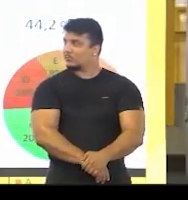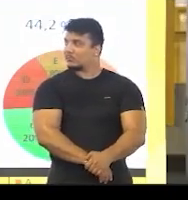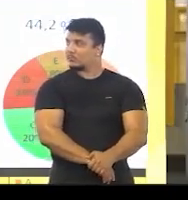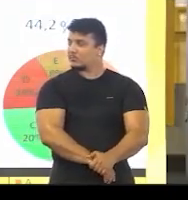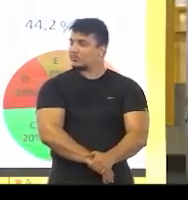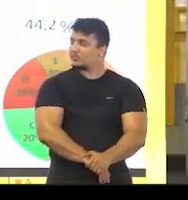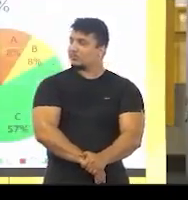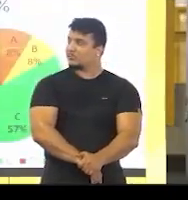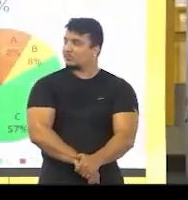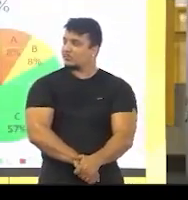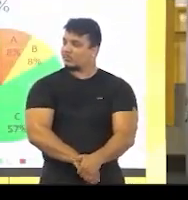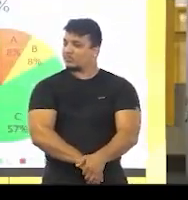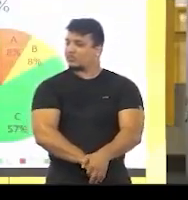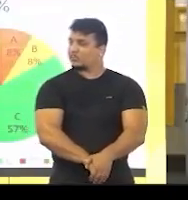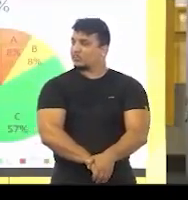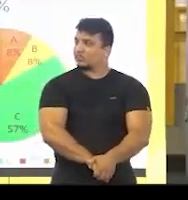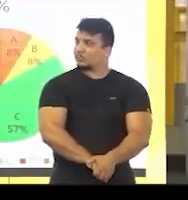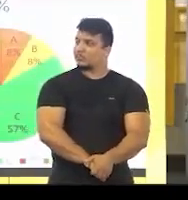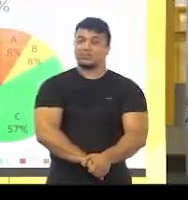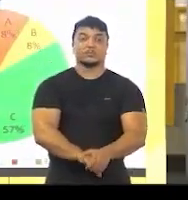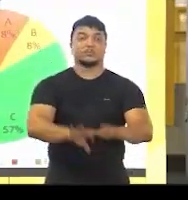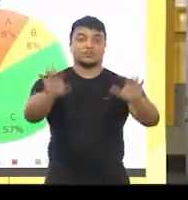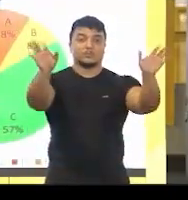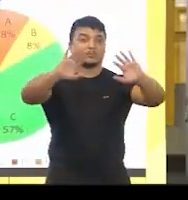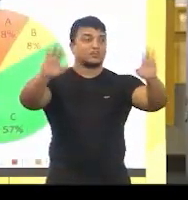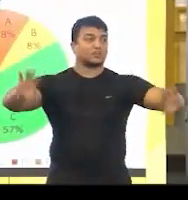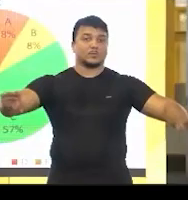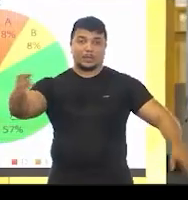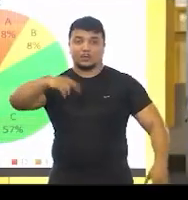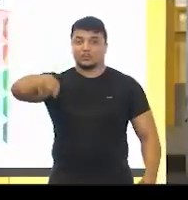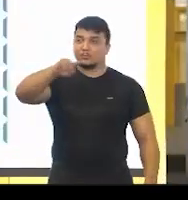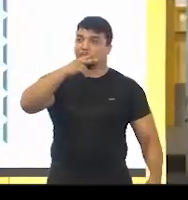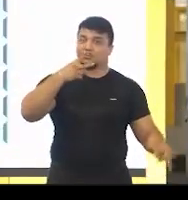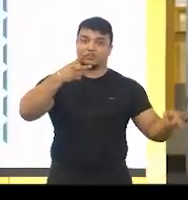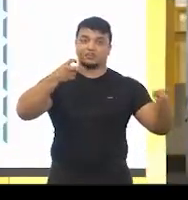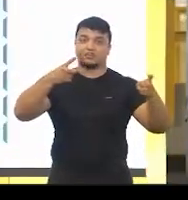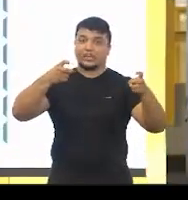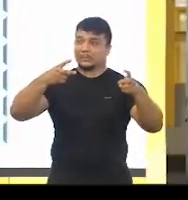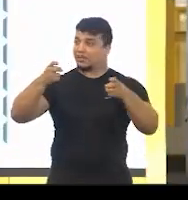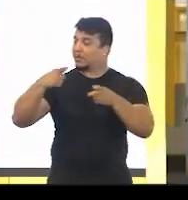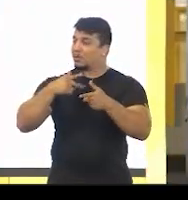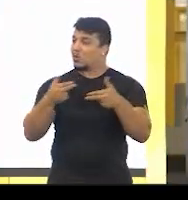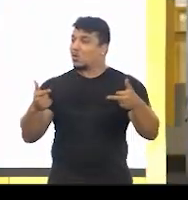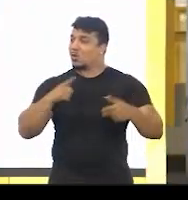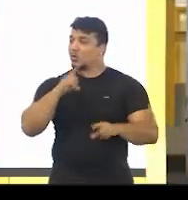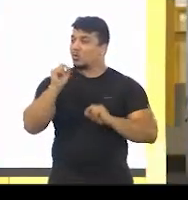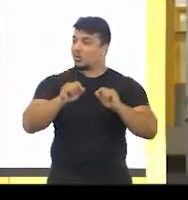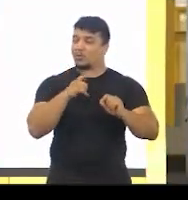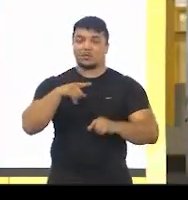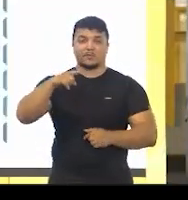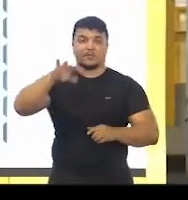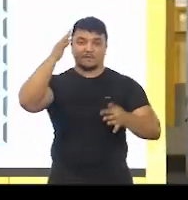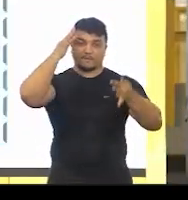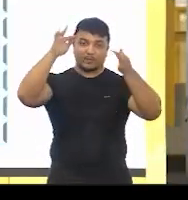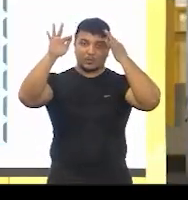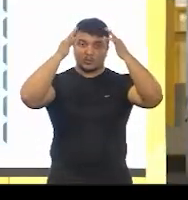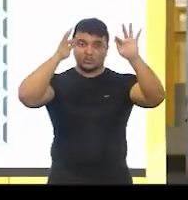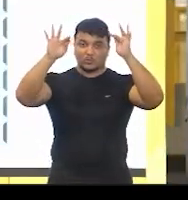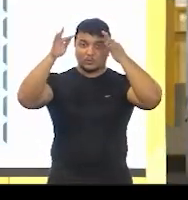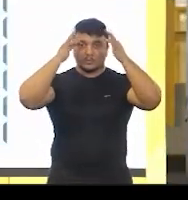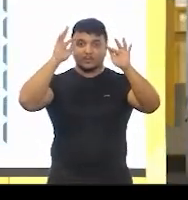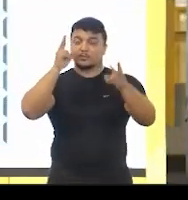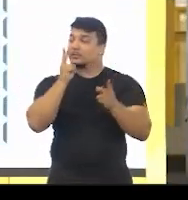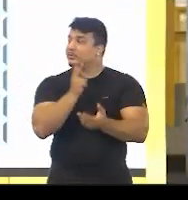GG, enquanto fala, enquanto você passa aí, ó. Gente, vocês perceberam uma coisa? O Jorge disse assim, pessoal, filosofia